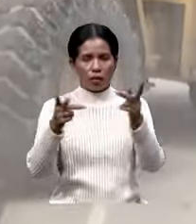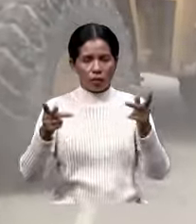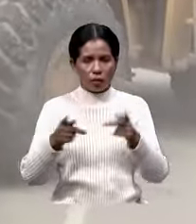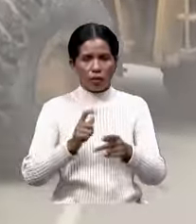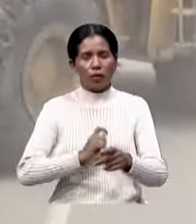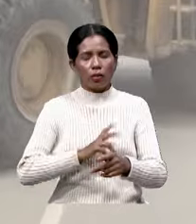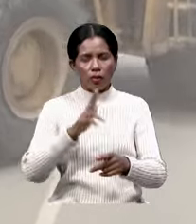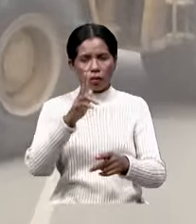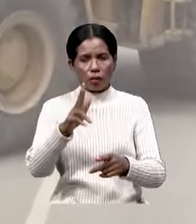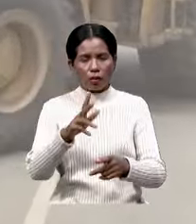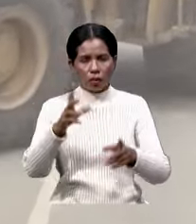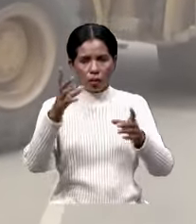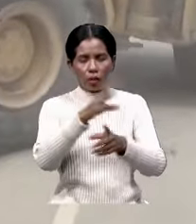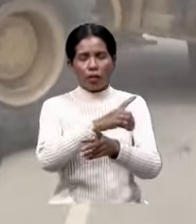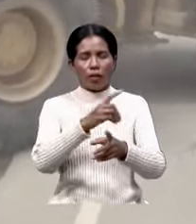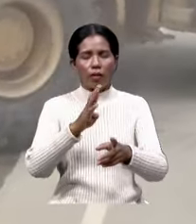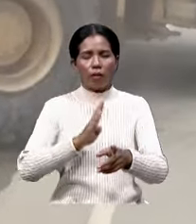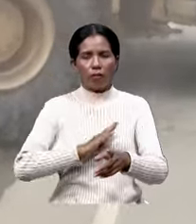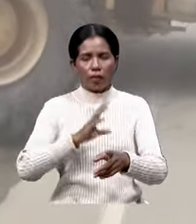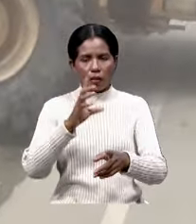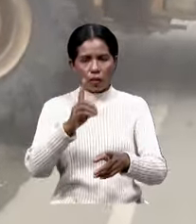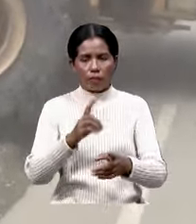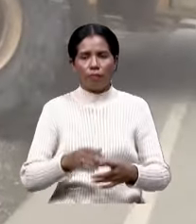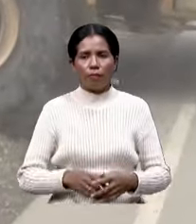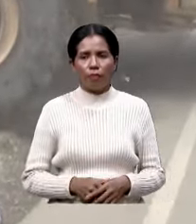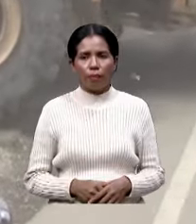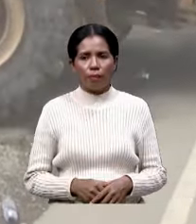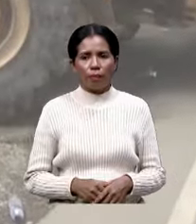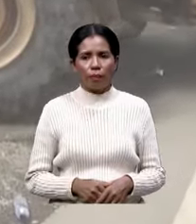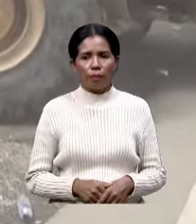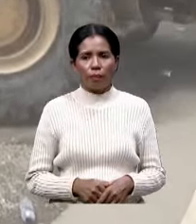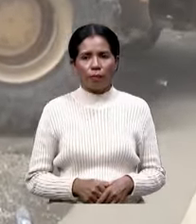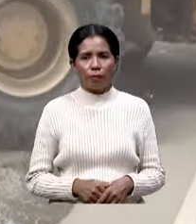tastolu terminal bekora no bidau santana Lamberto da Silva emerencia na Martins GMN.